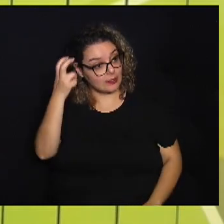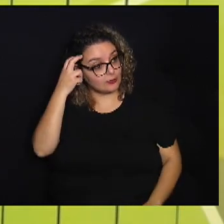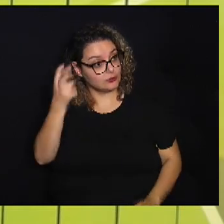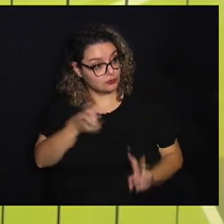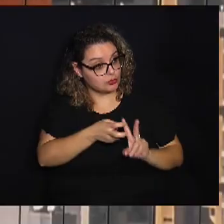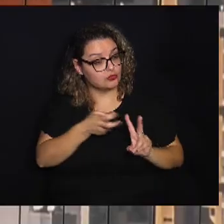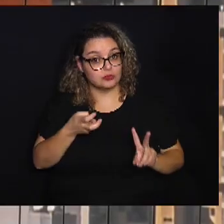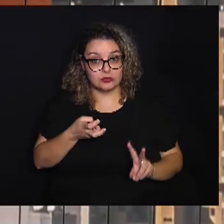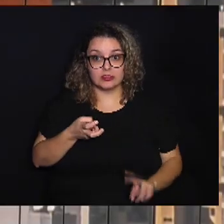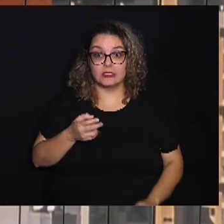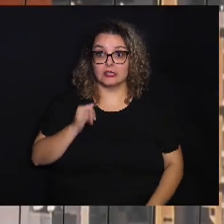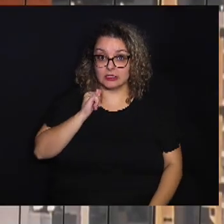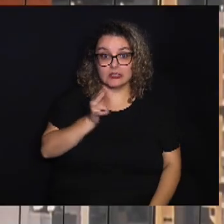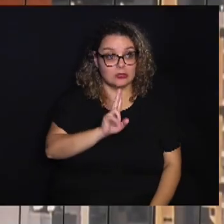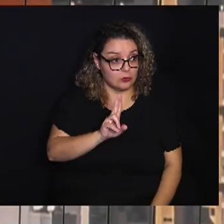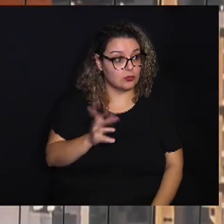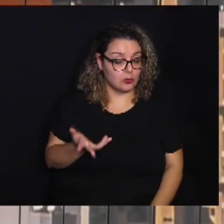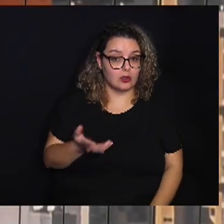Tanto que deu esse nome a ela, né?